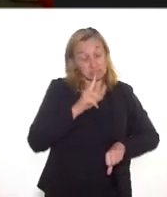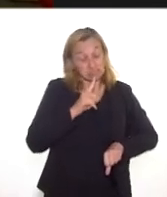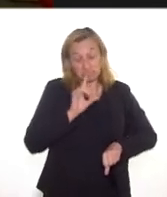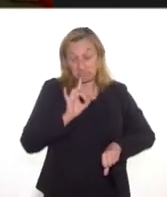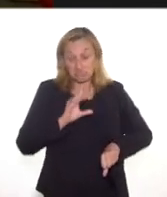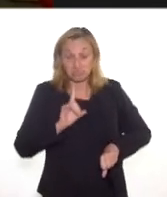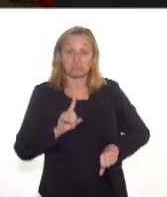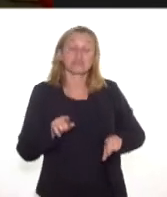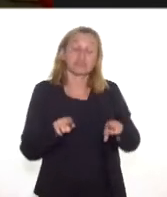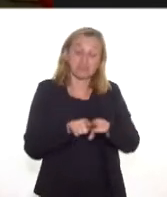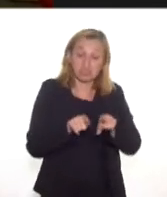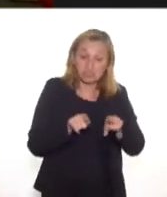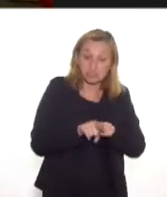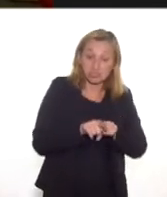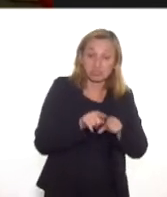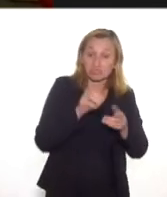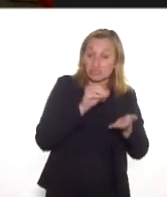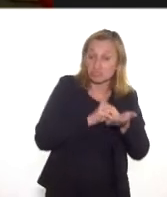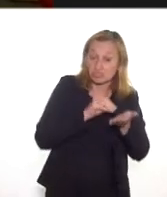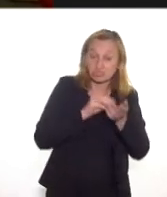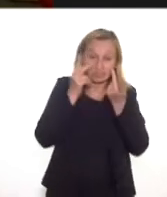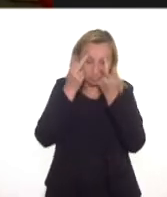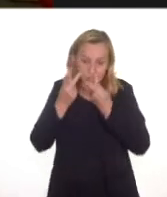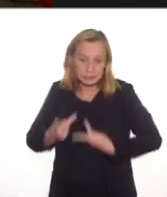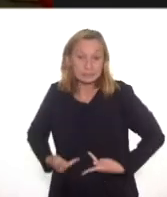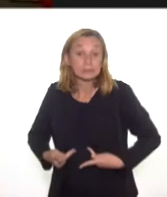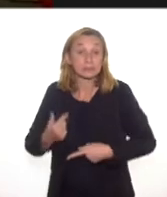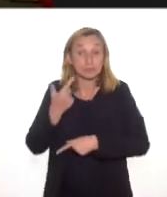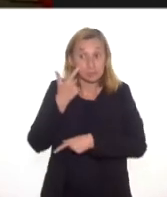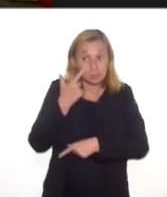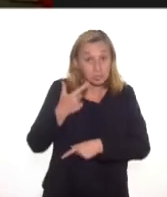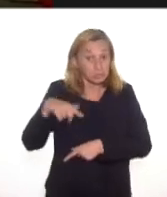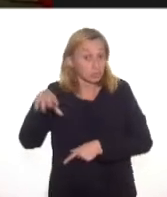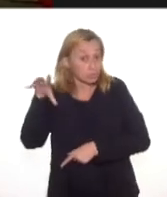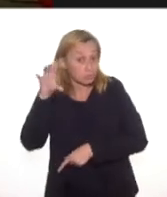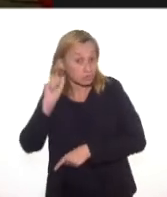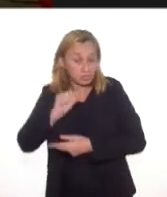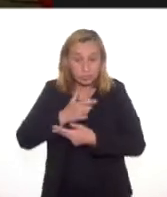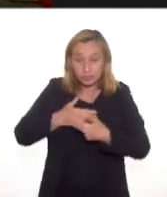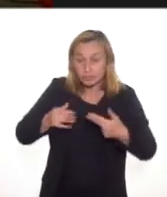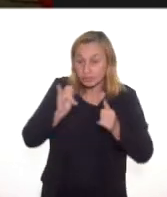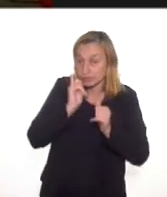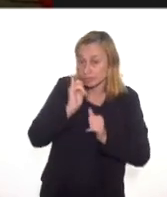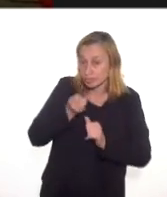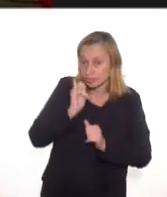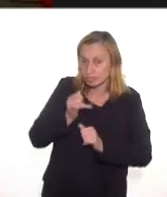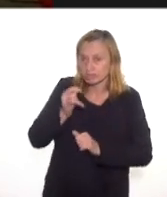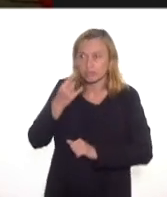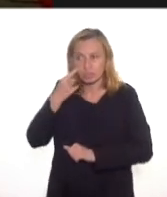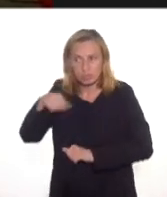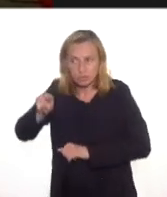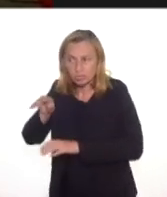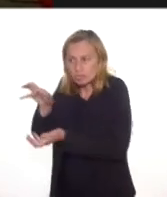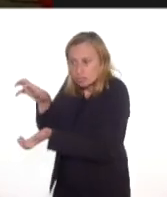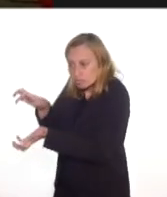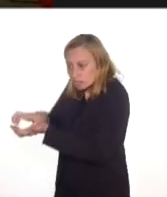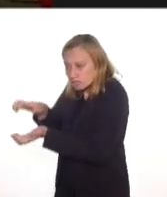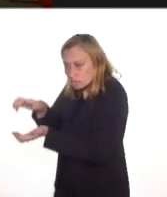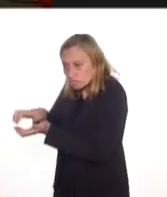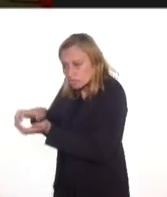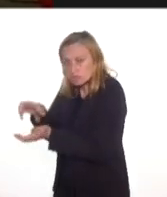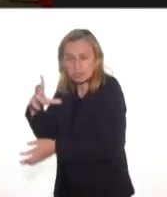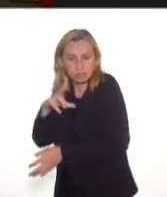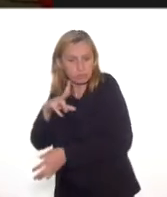isso, completamente desumana. Afinal de contas, a gente ouviu diversos relatos e eu estive no Jacarezinho na